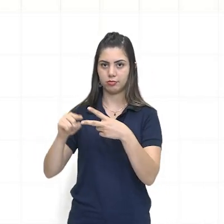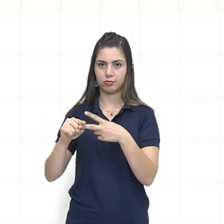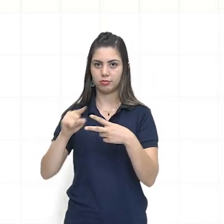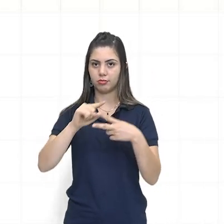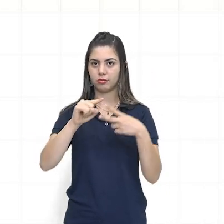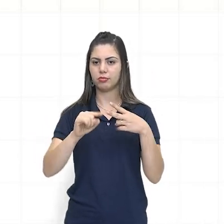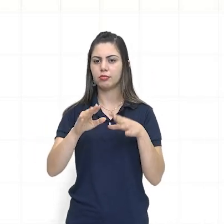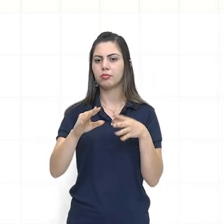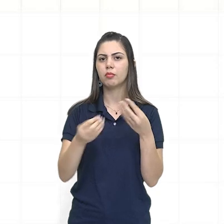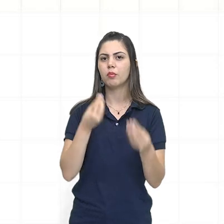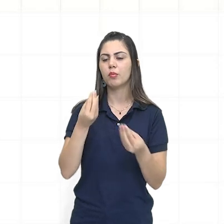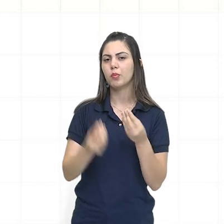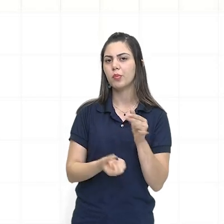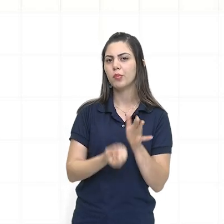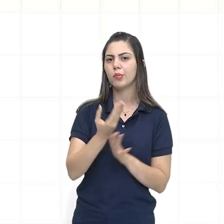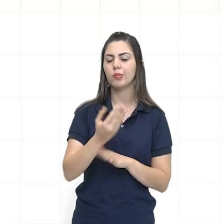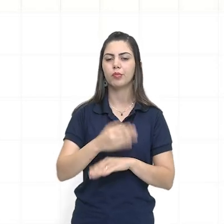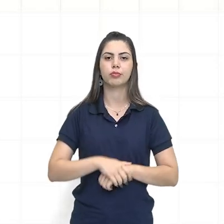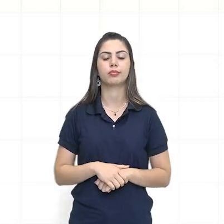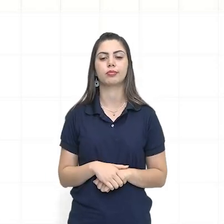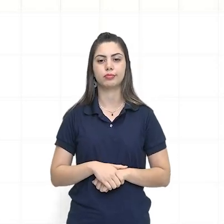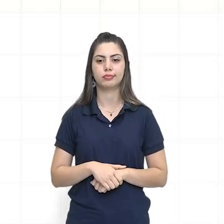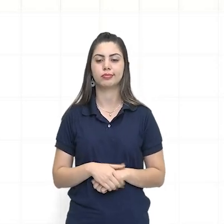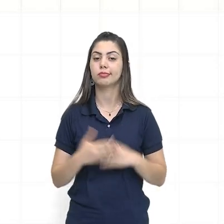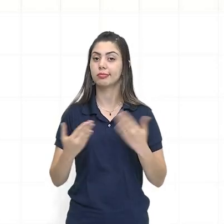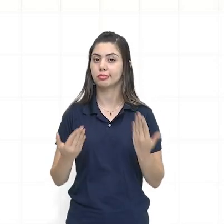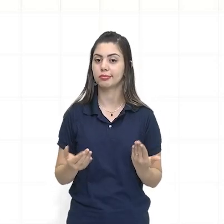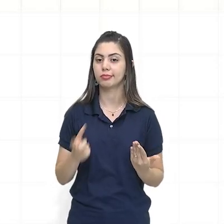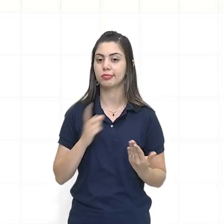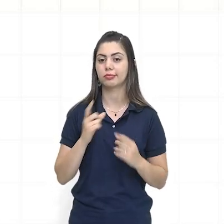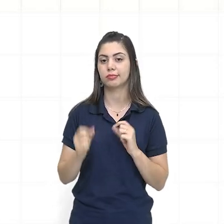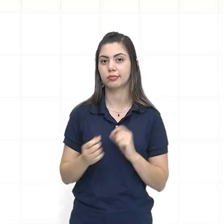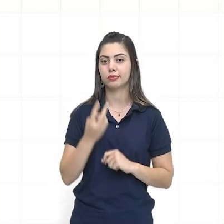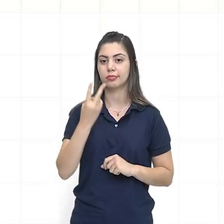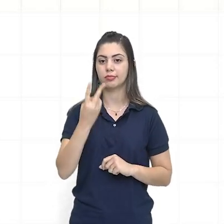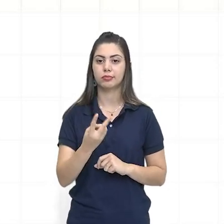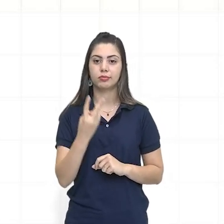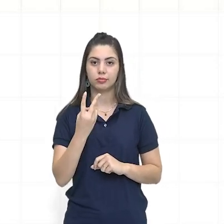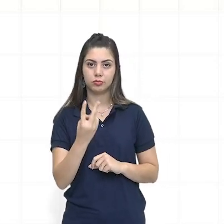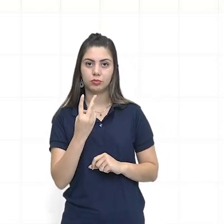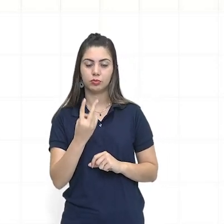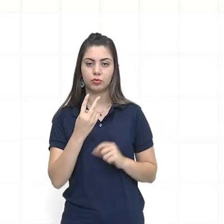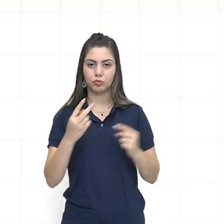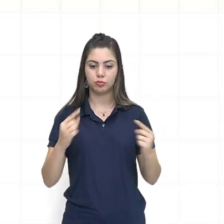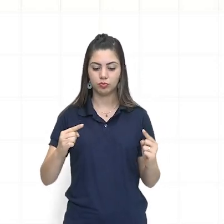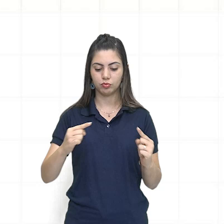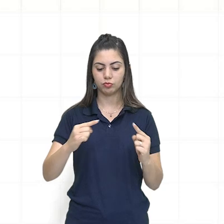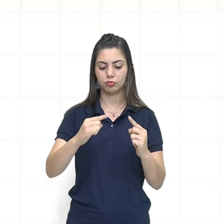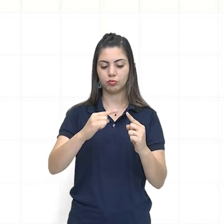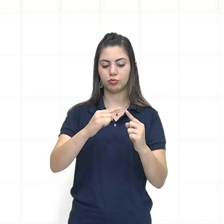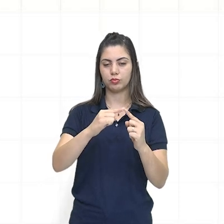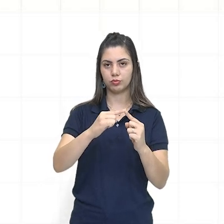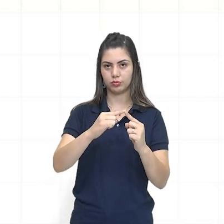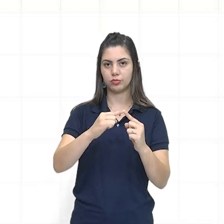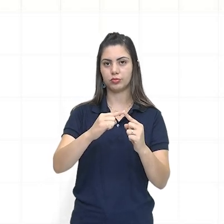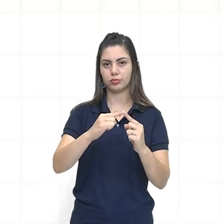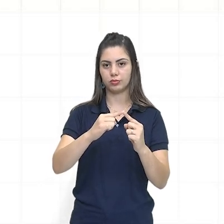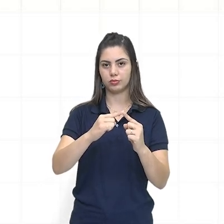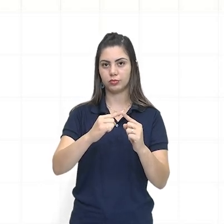ângulo se forma? Ele se forma pelo encontro das semirretas. Ó, nós temos essa semirreta